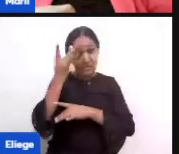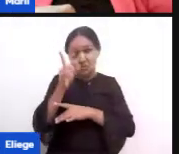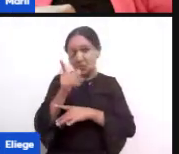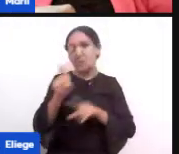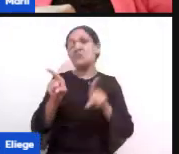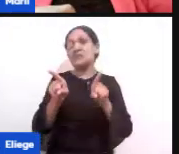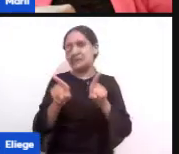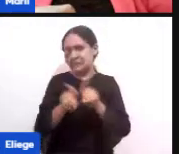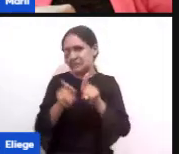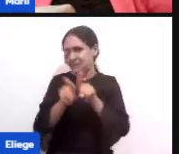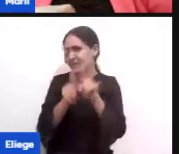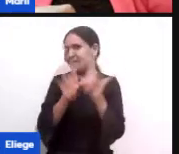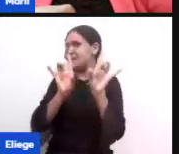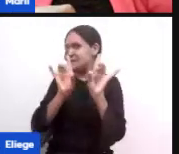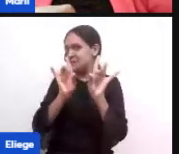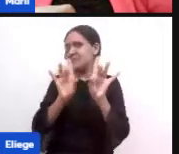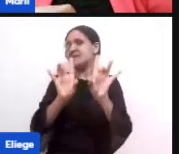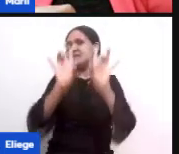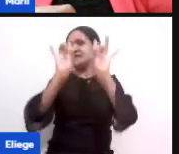especial.